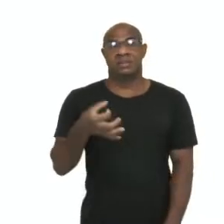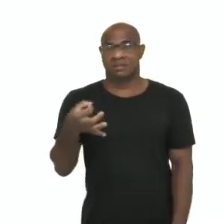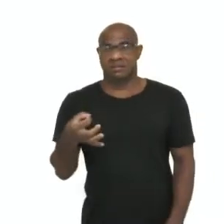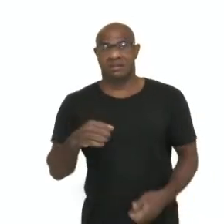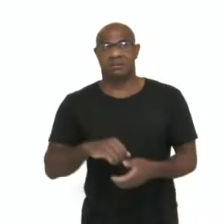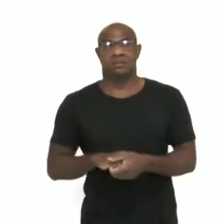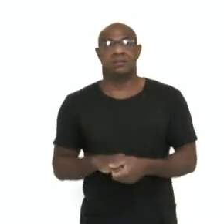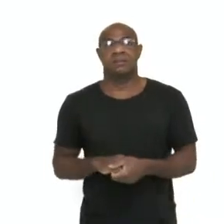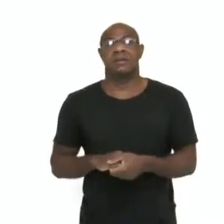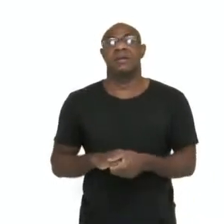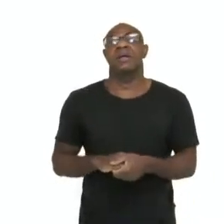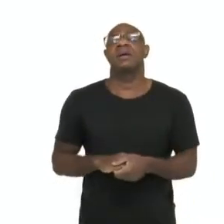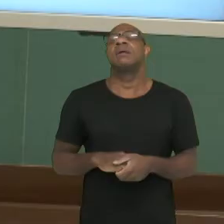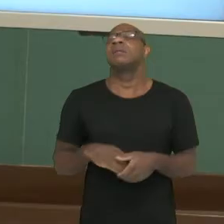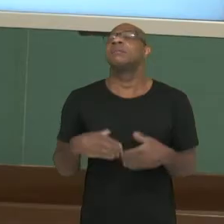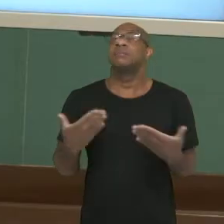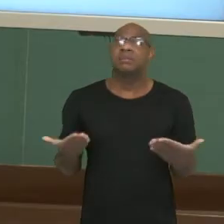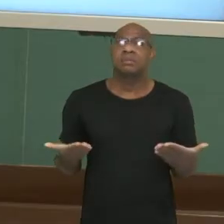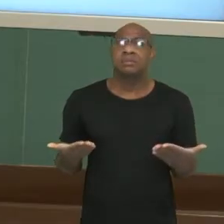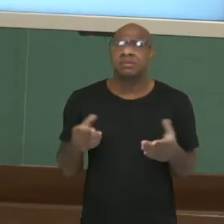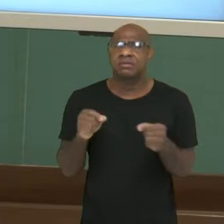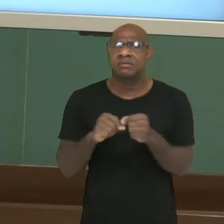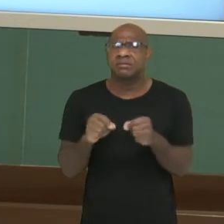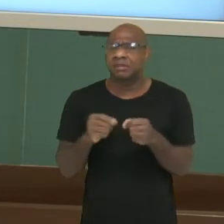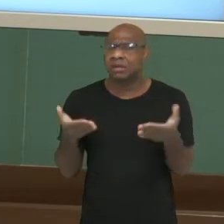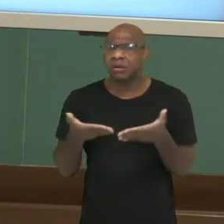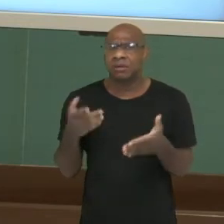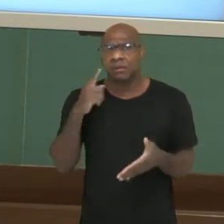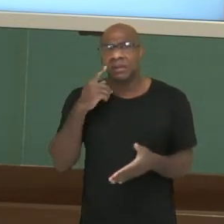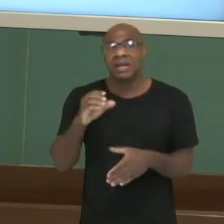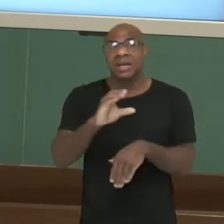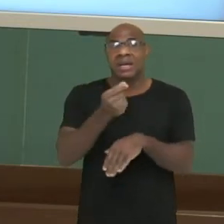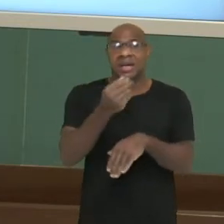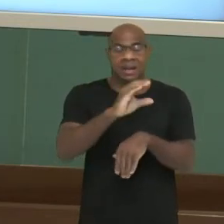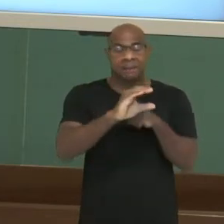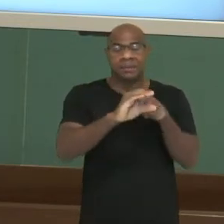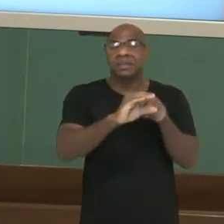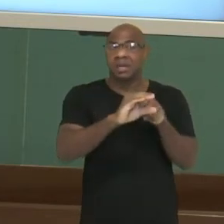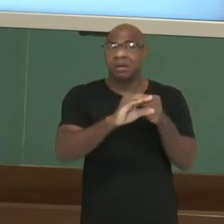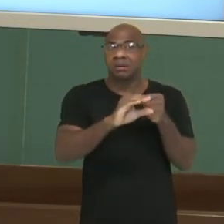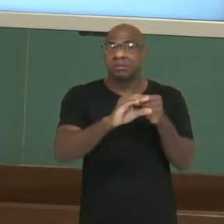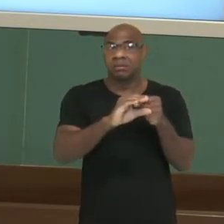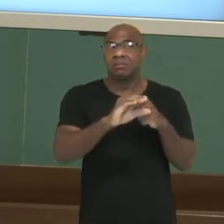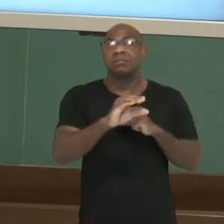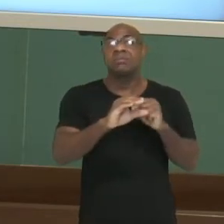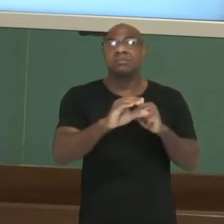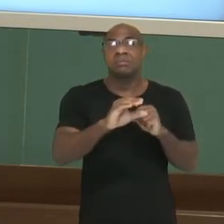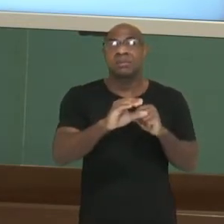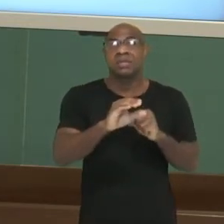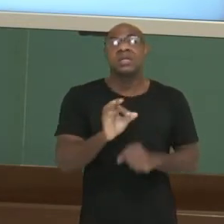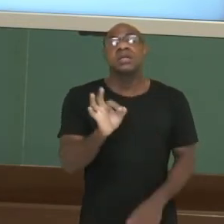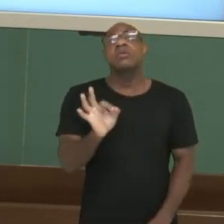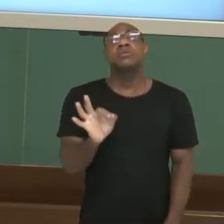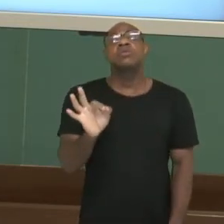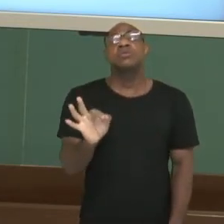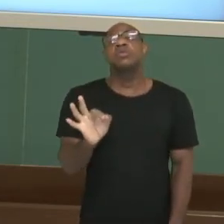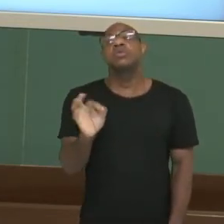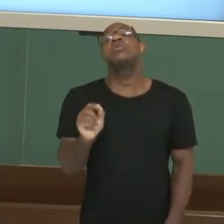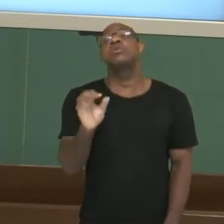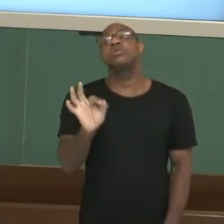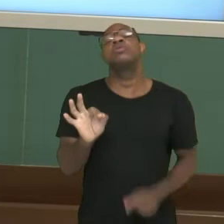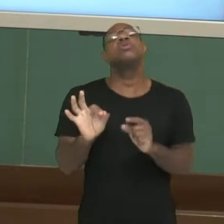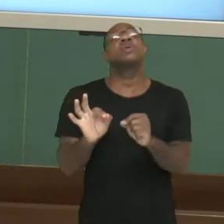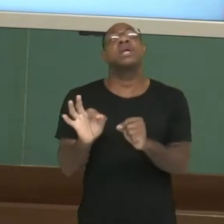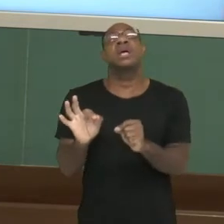o capital, mas a gente não fez isso agora? Determine o capital em que o regime seja de juro composto.